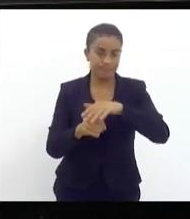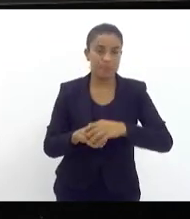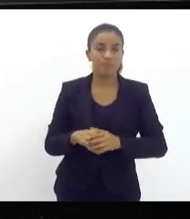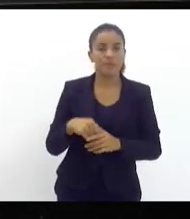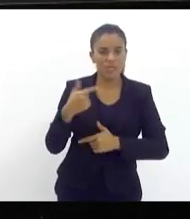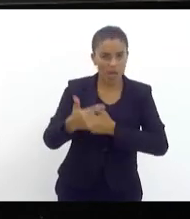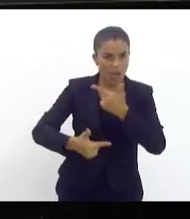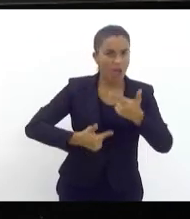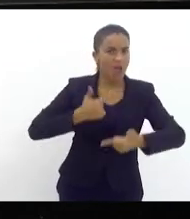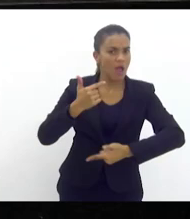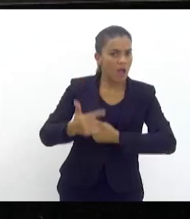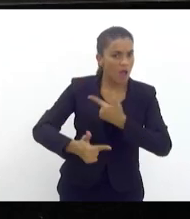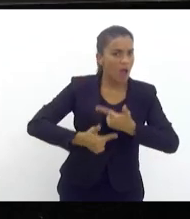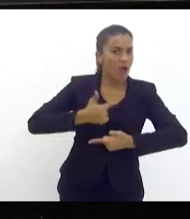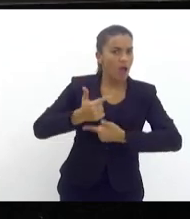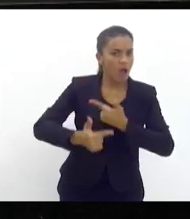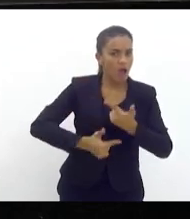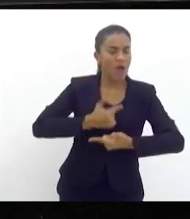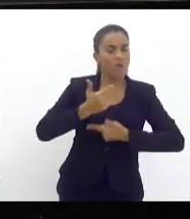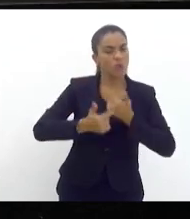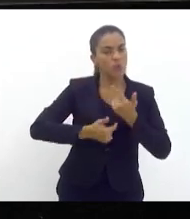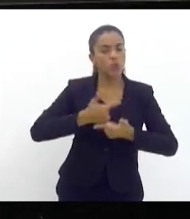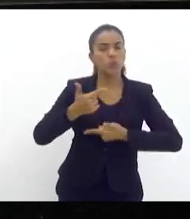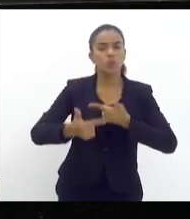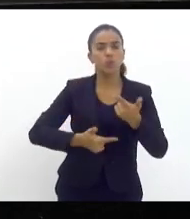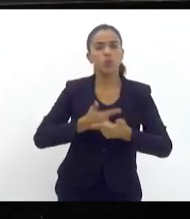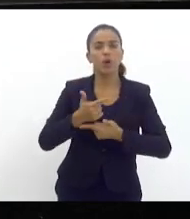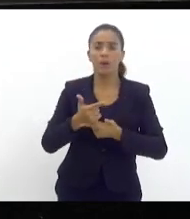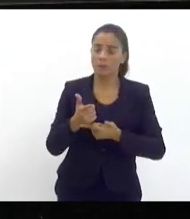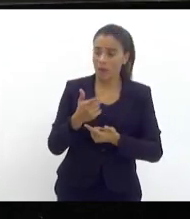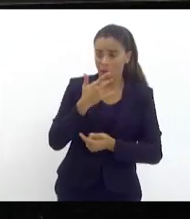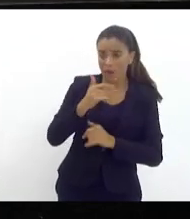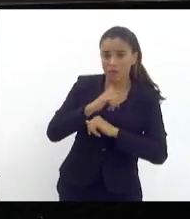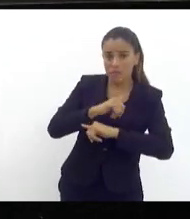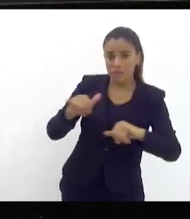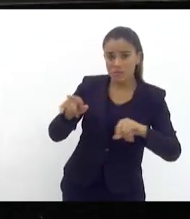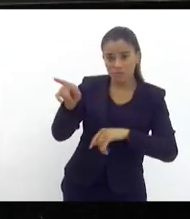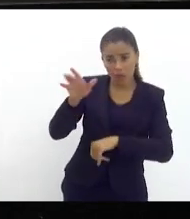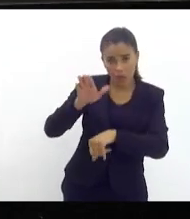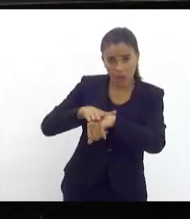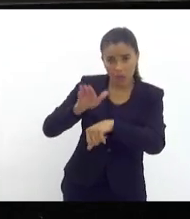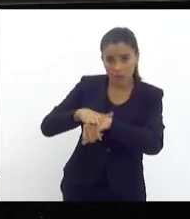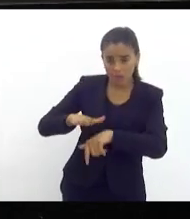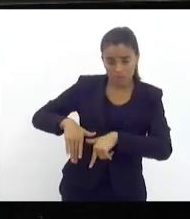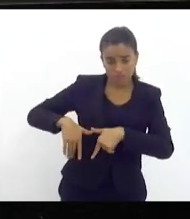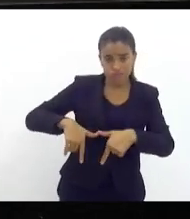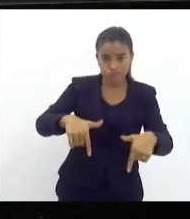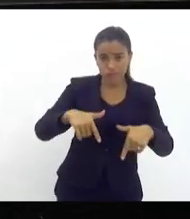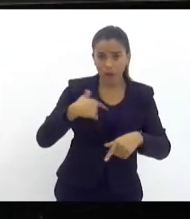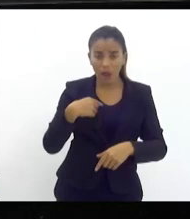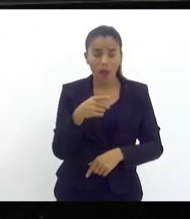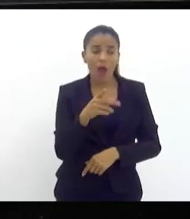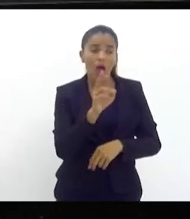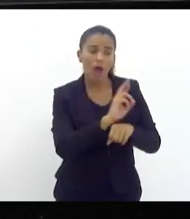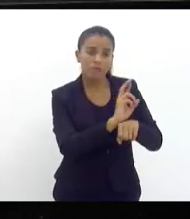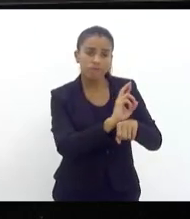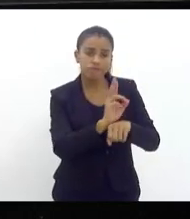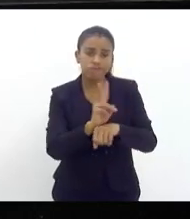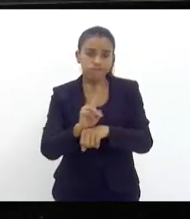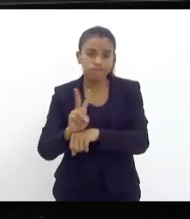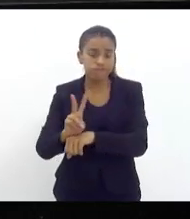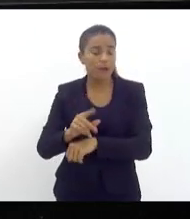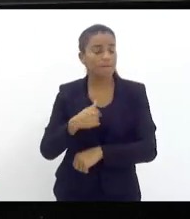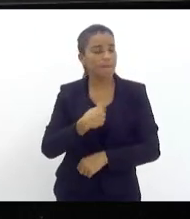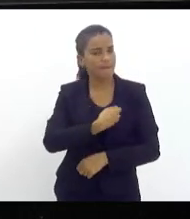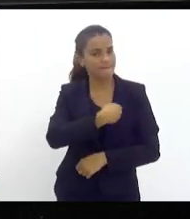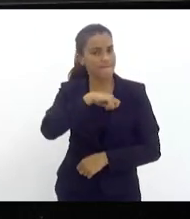trabalhando muito em nosso estado para ele poder tomar as medidas cabíveis de passar fiscalizar esses postos de gasolina